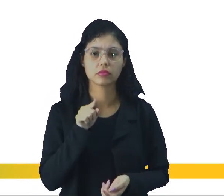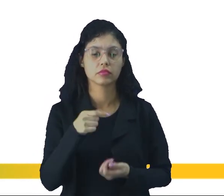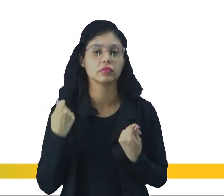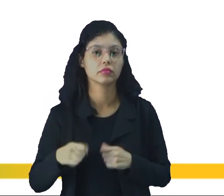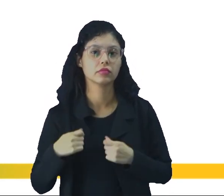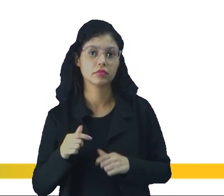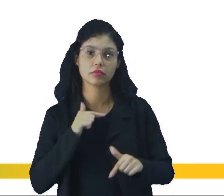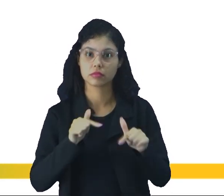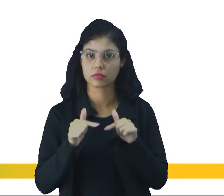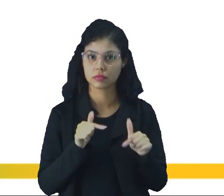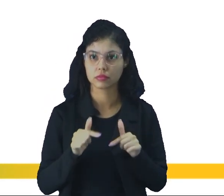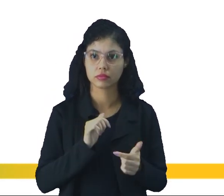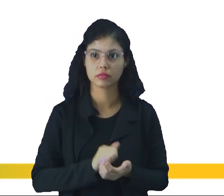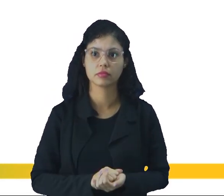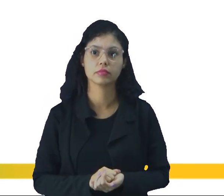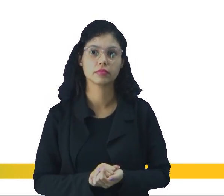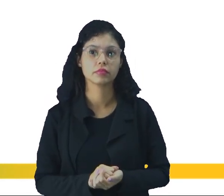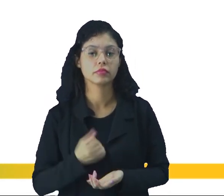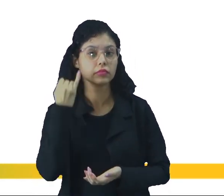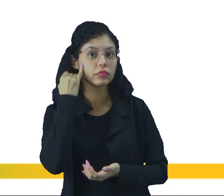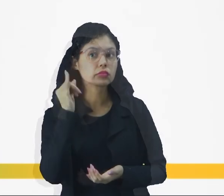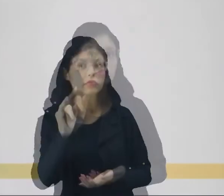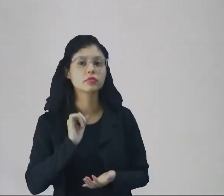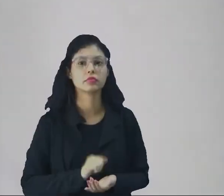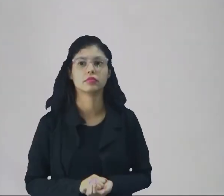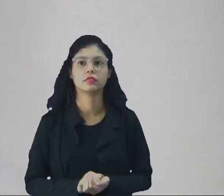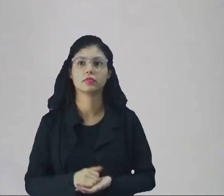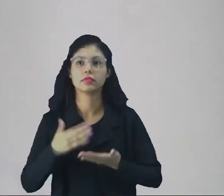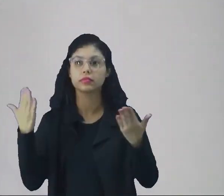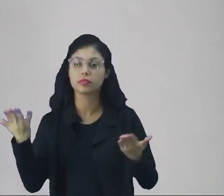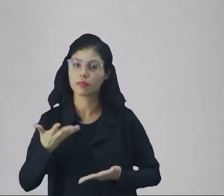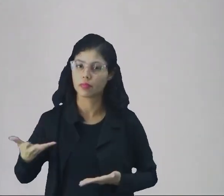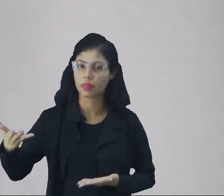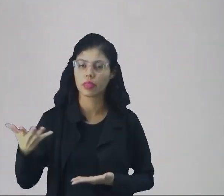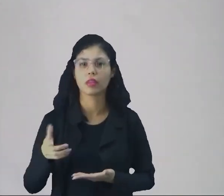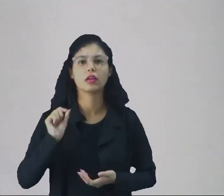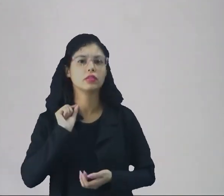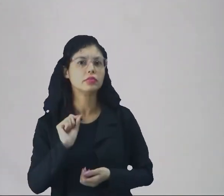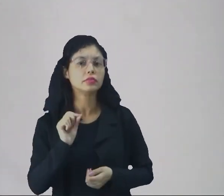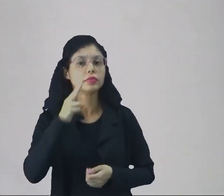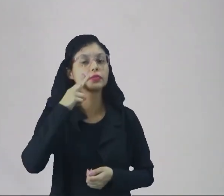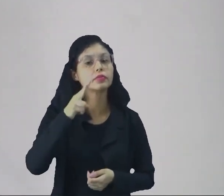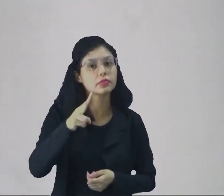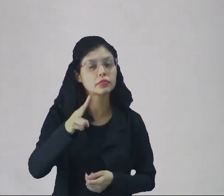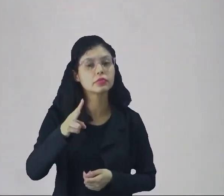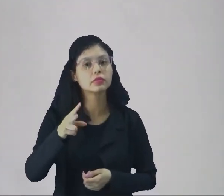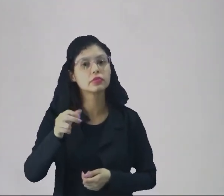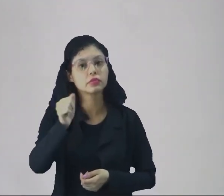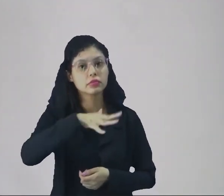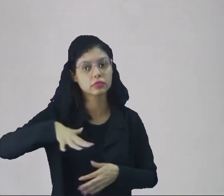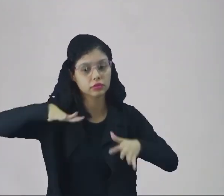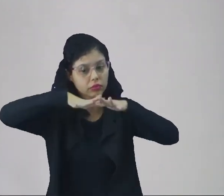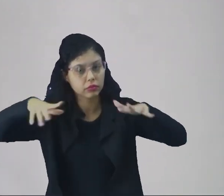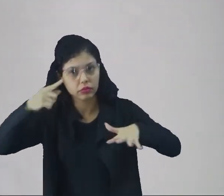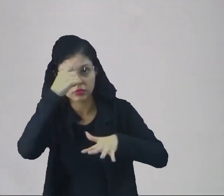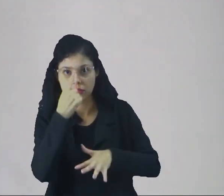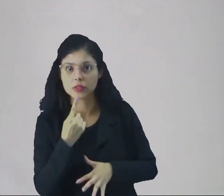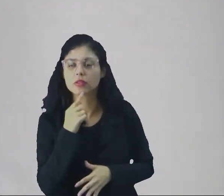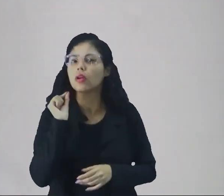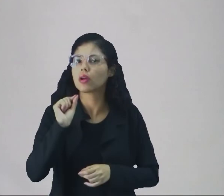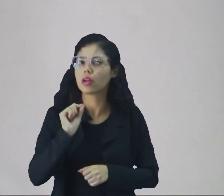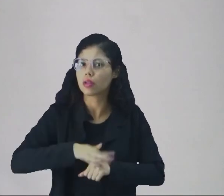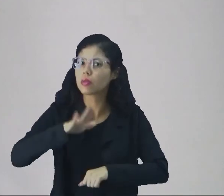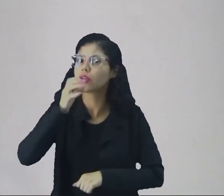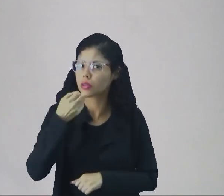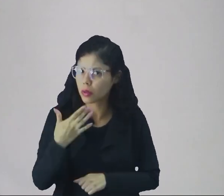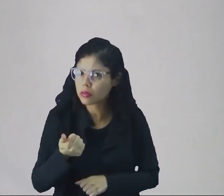você só tem que trabalhar essa ideia. Ok? Então, com base nisso, vimos aí a área de figuras planas. E aí, como